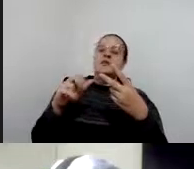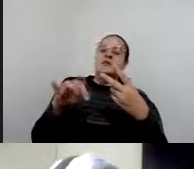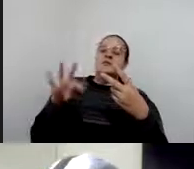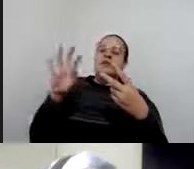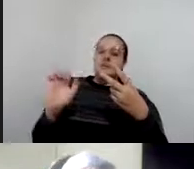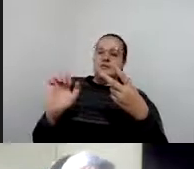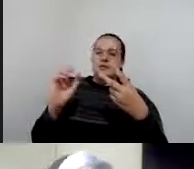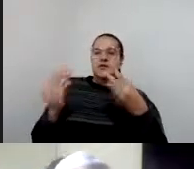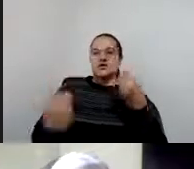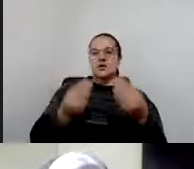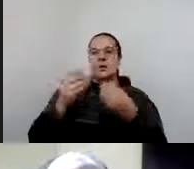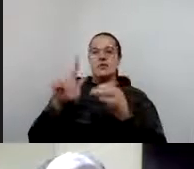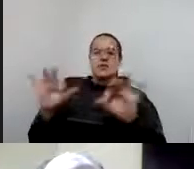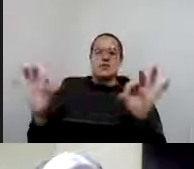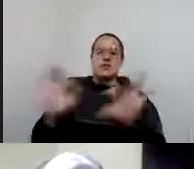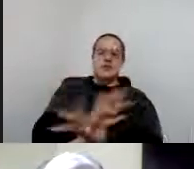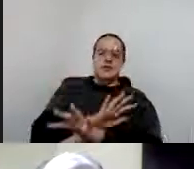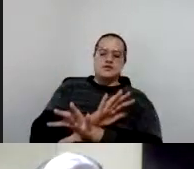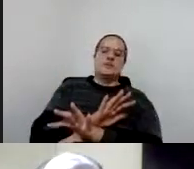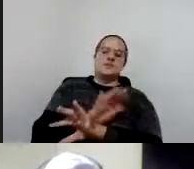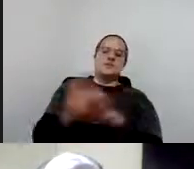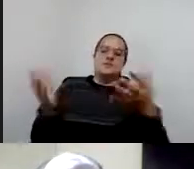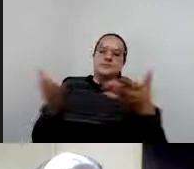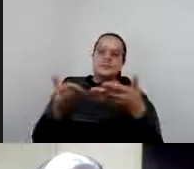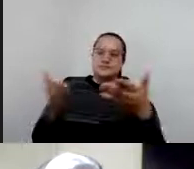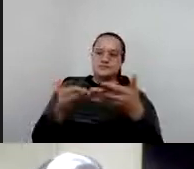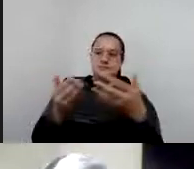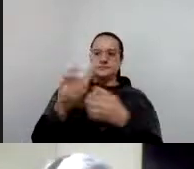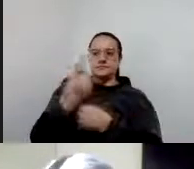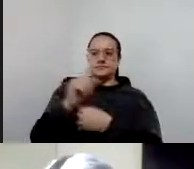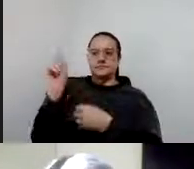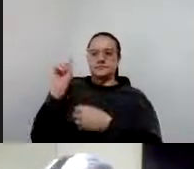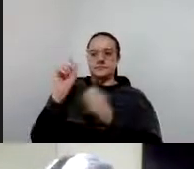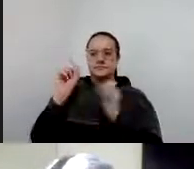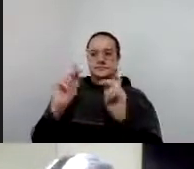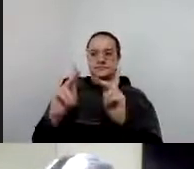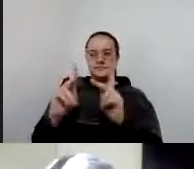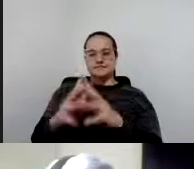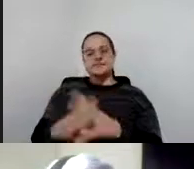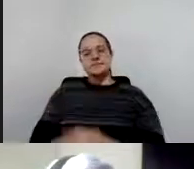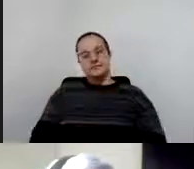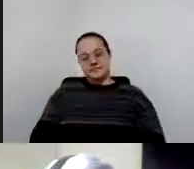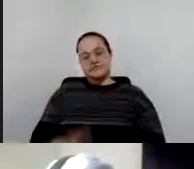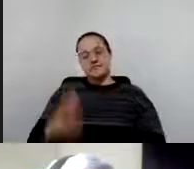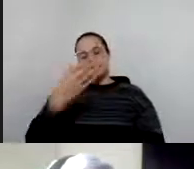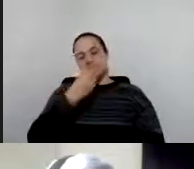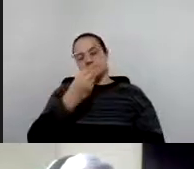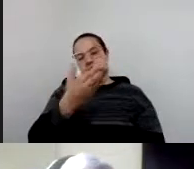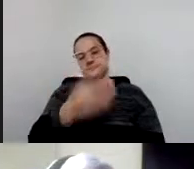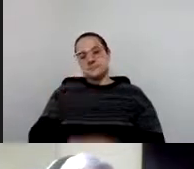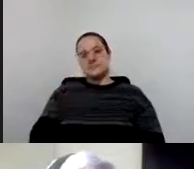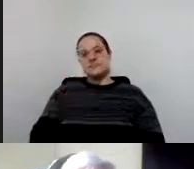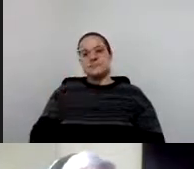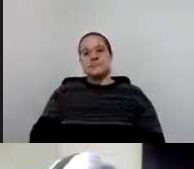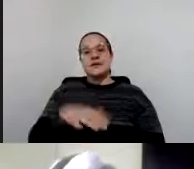gente partir para o encaminhamento, para os encaminhamentos da reunião, tá bom? Henry, por favor. Bom, vamos lá então.